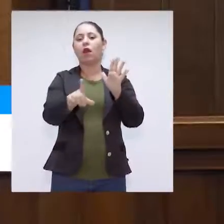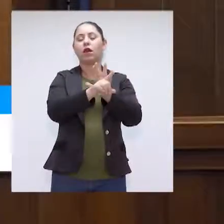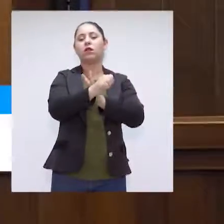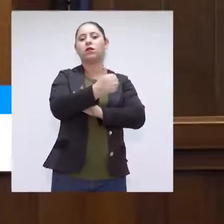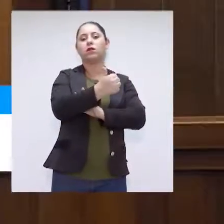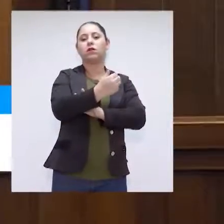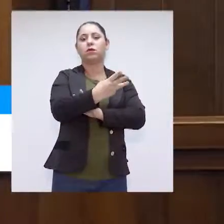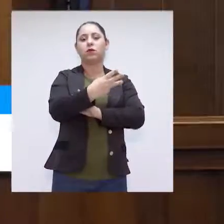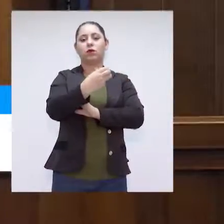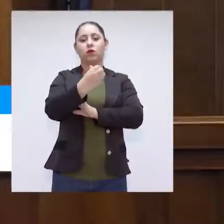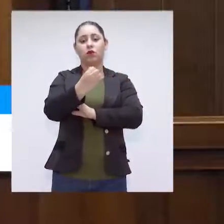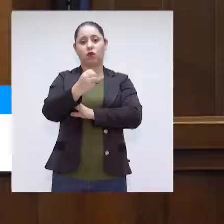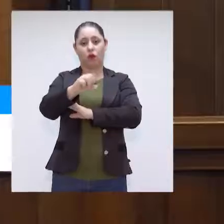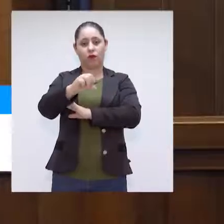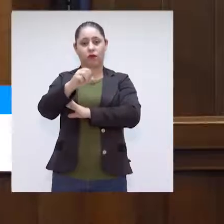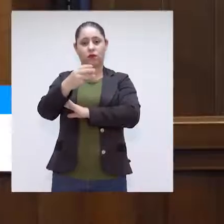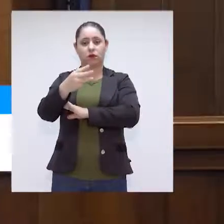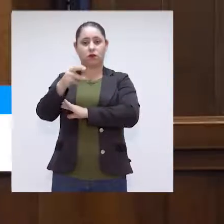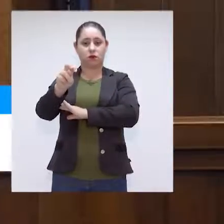regulamentar a Lei